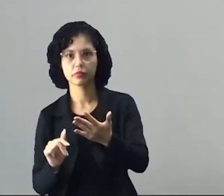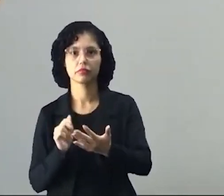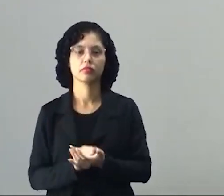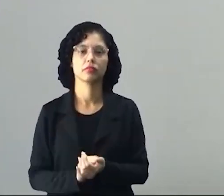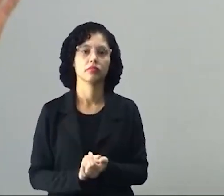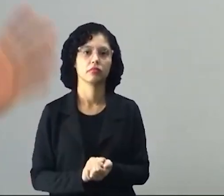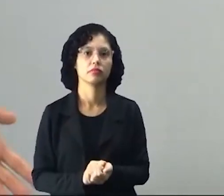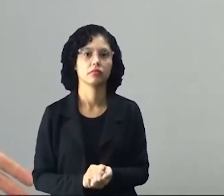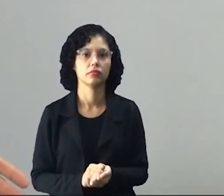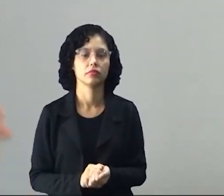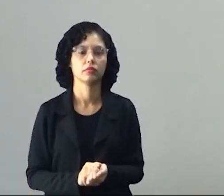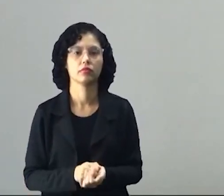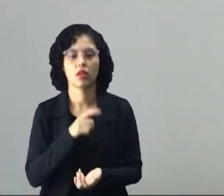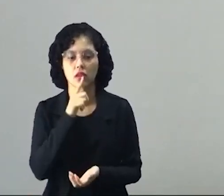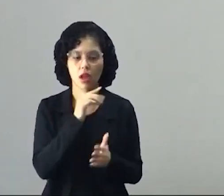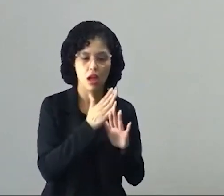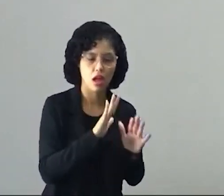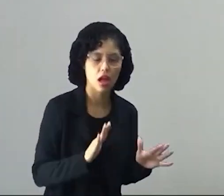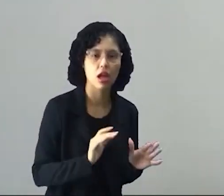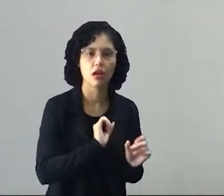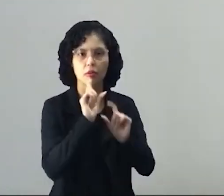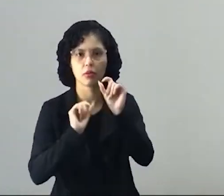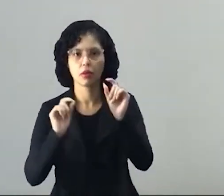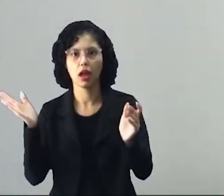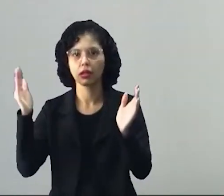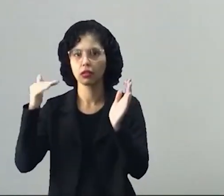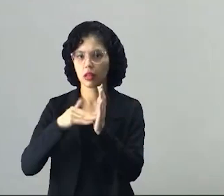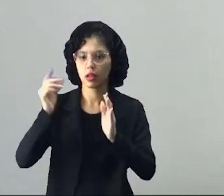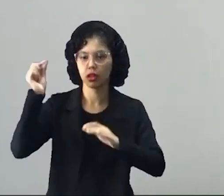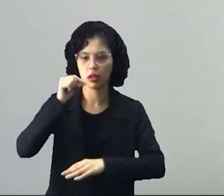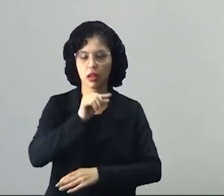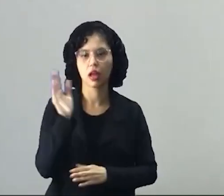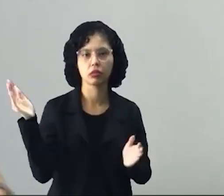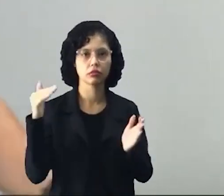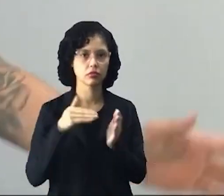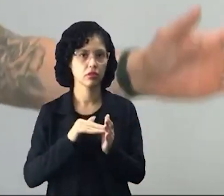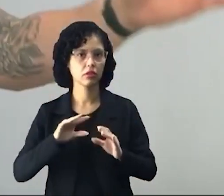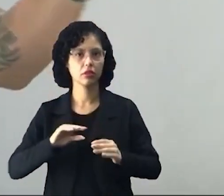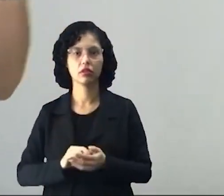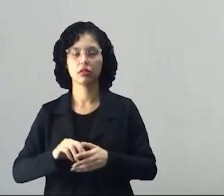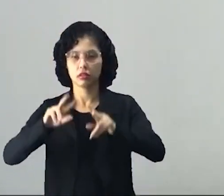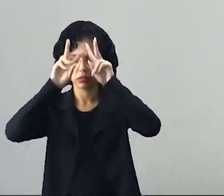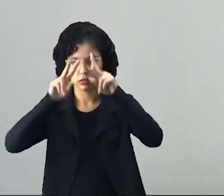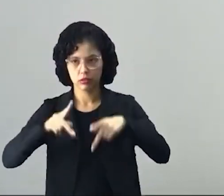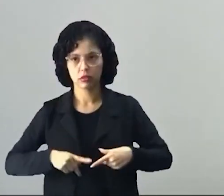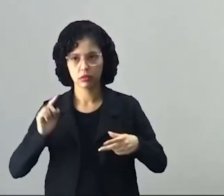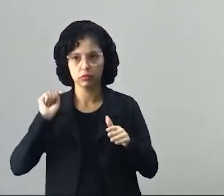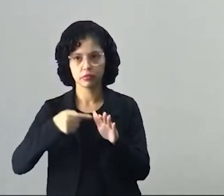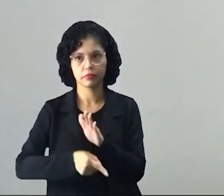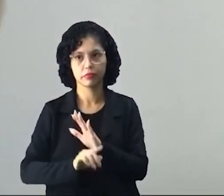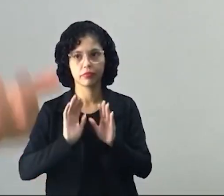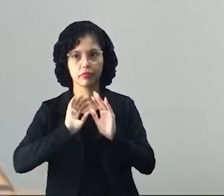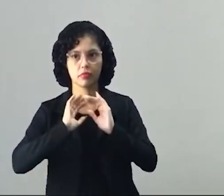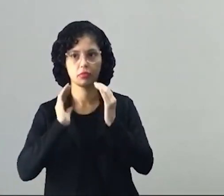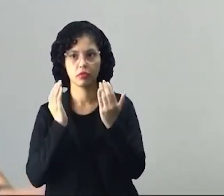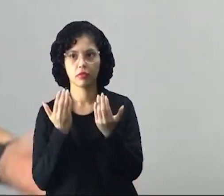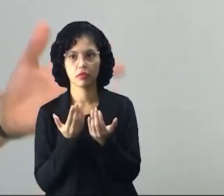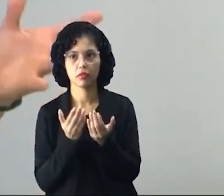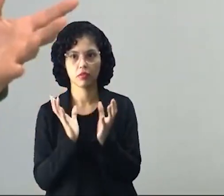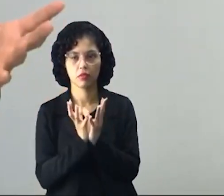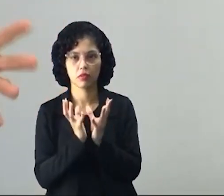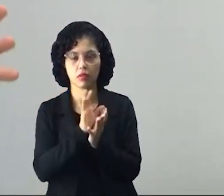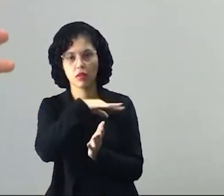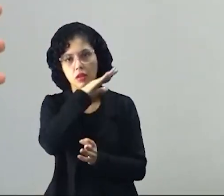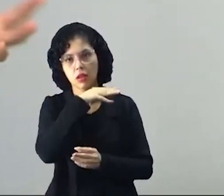Então, desde esponjas do mar até o inseto, até nós, os seres humanos, todos nós estamos dentro do grupo dos animais. Por quê?